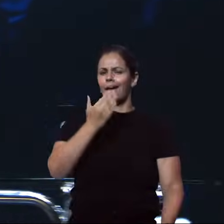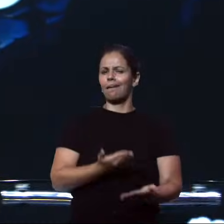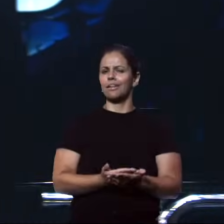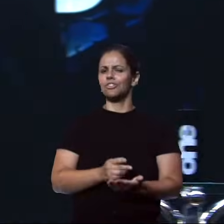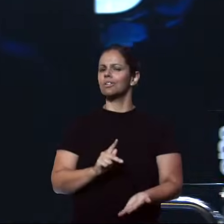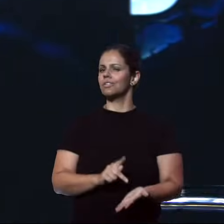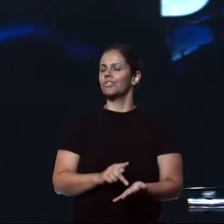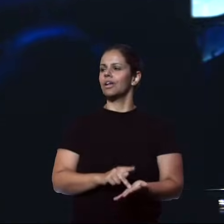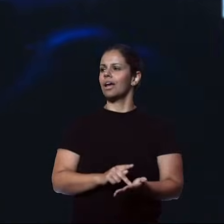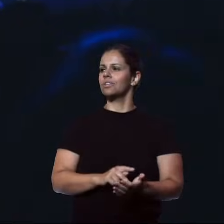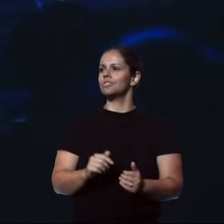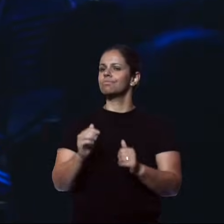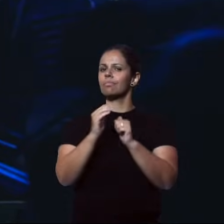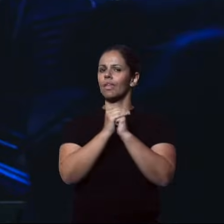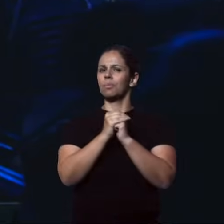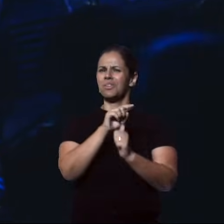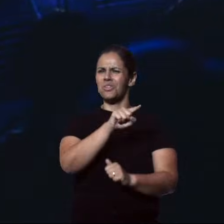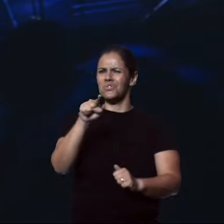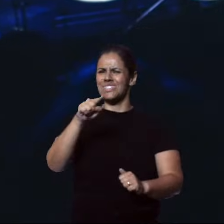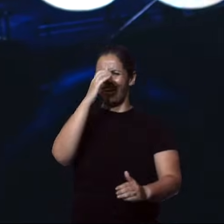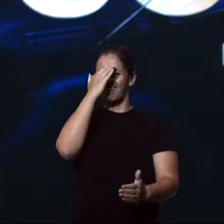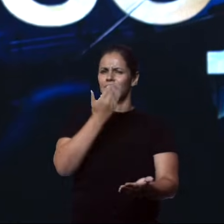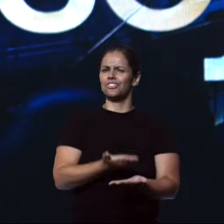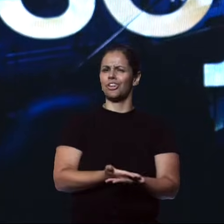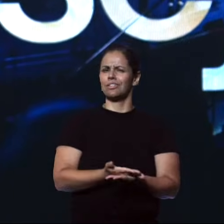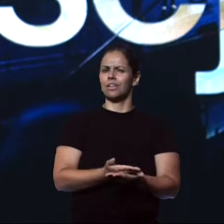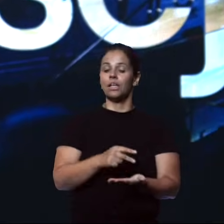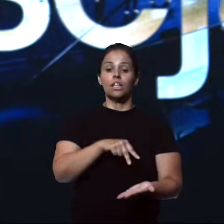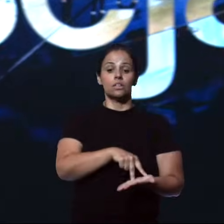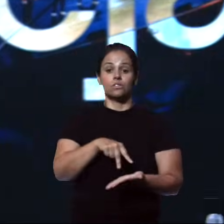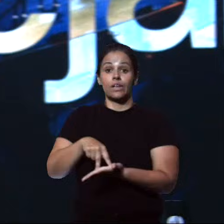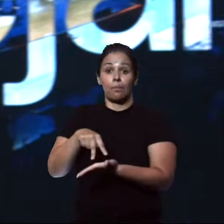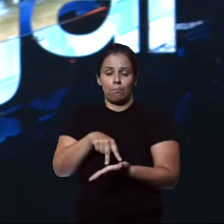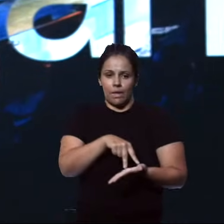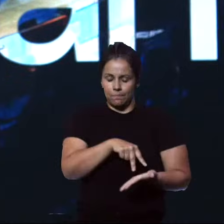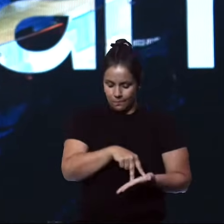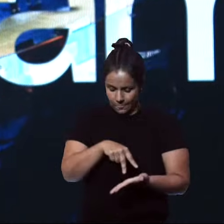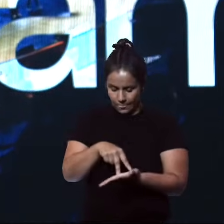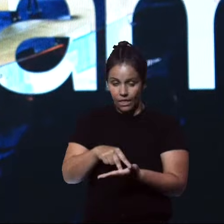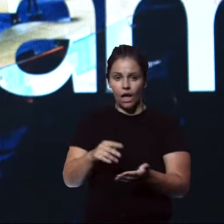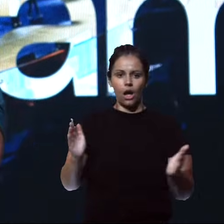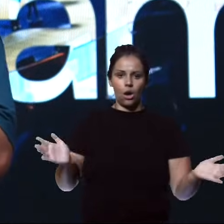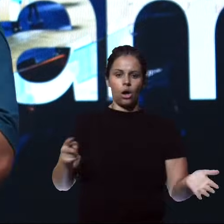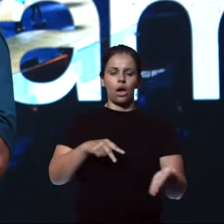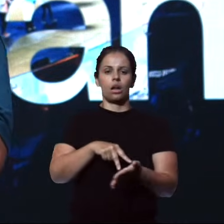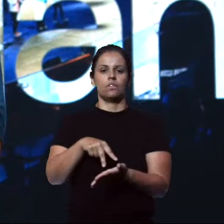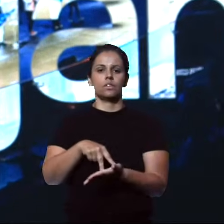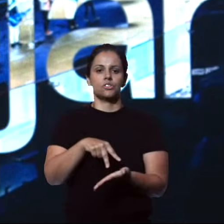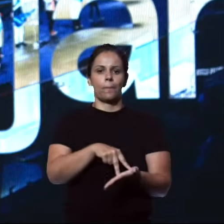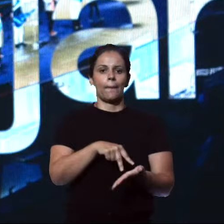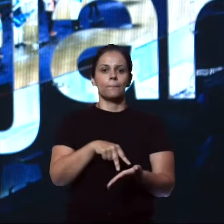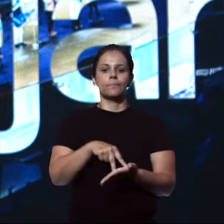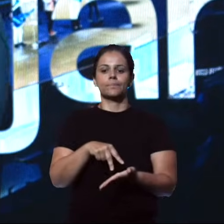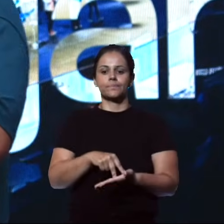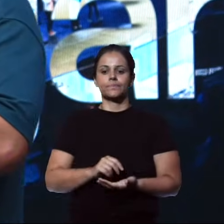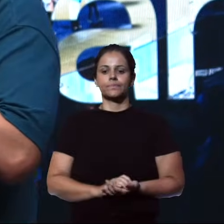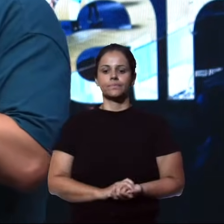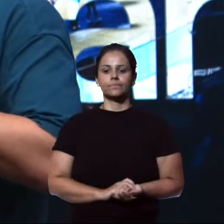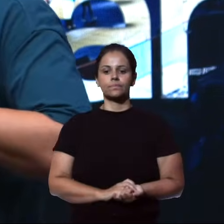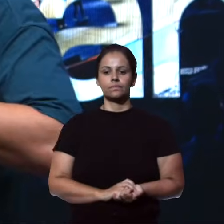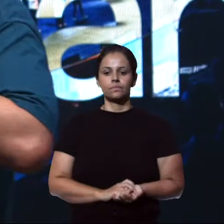Amém? Você acredita mesmo? Então fica de pé no seu lugar, por favor. Fica de pé onde você estiver.